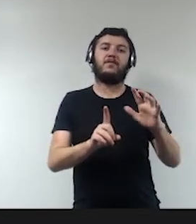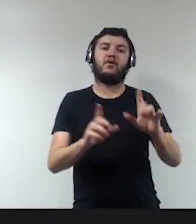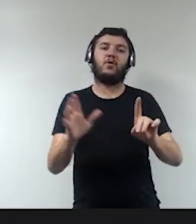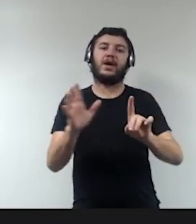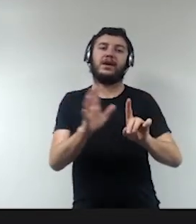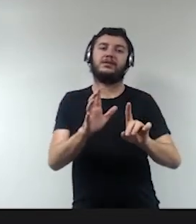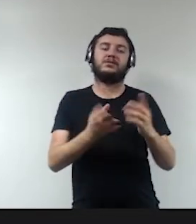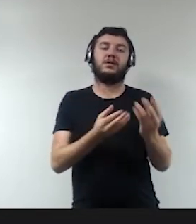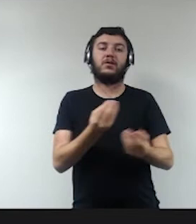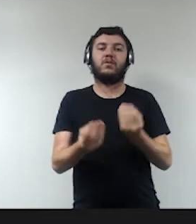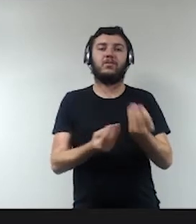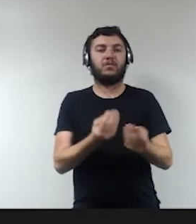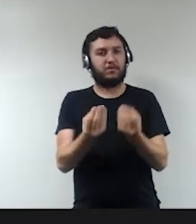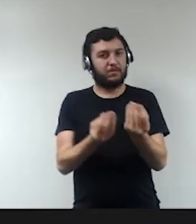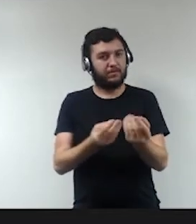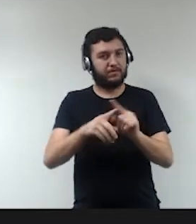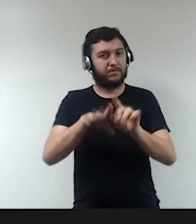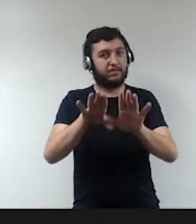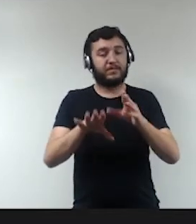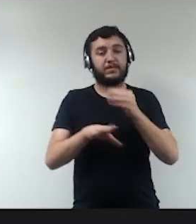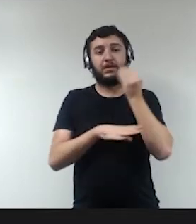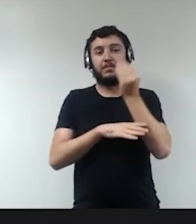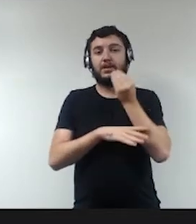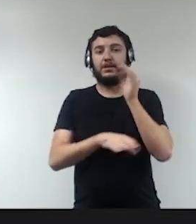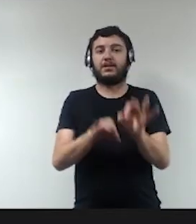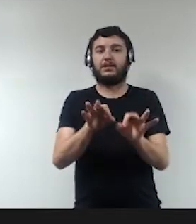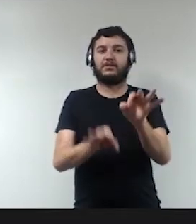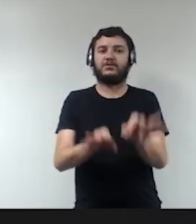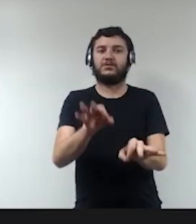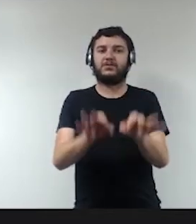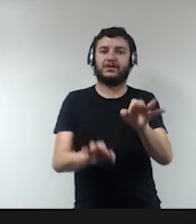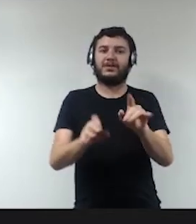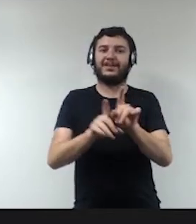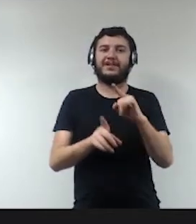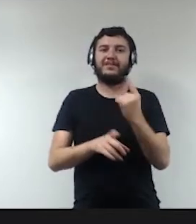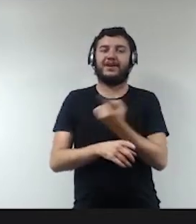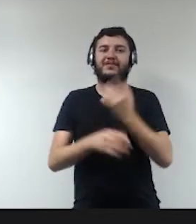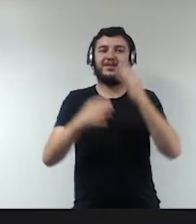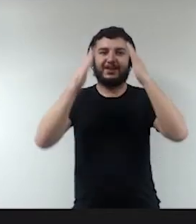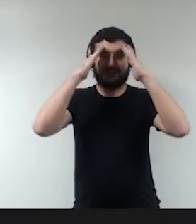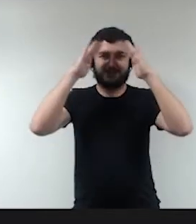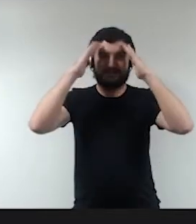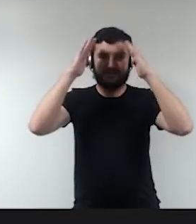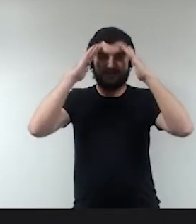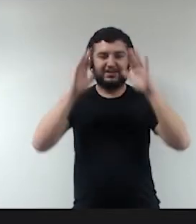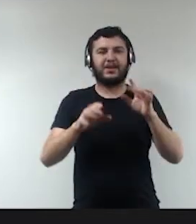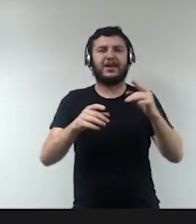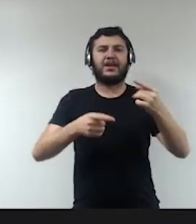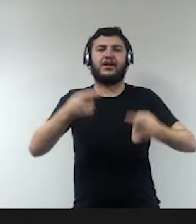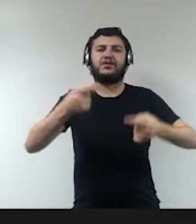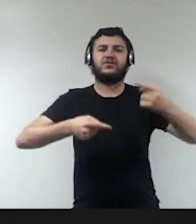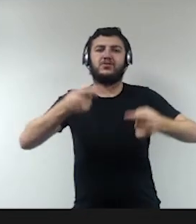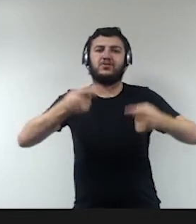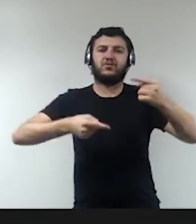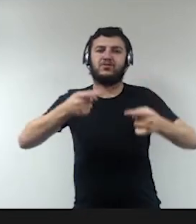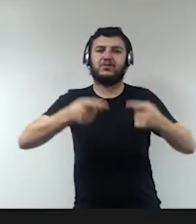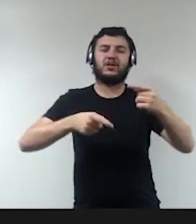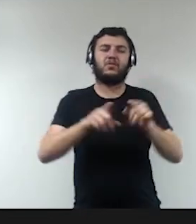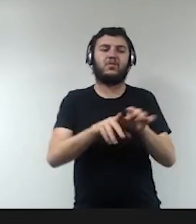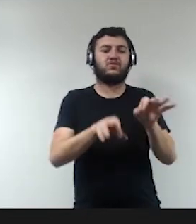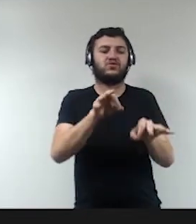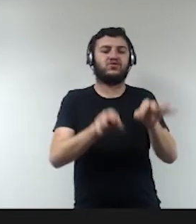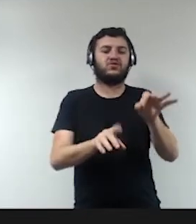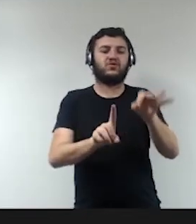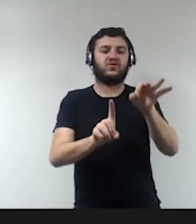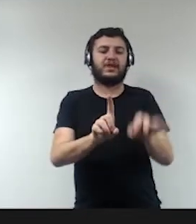experiência aqui do Tribunal de Justiça e a concepção que nós tivemos em diversas discussões entre os juízes empresariais,